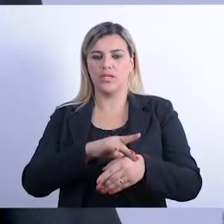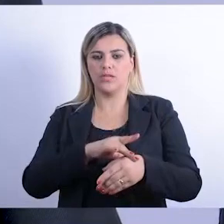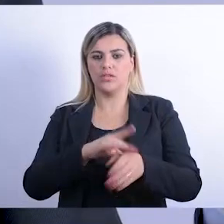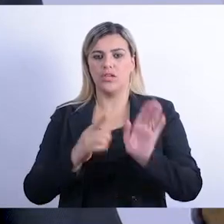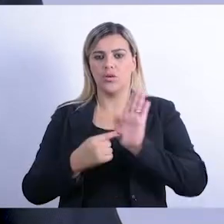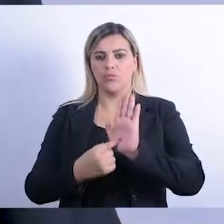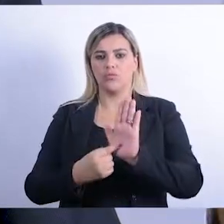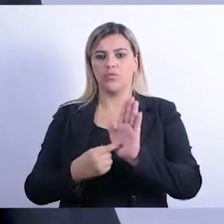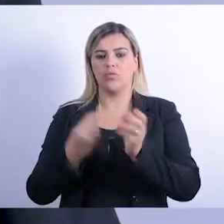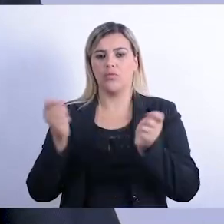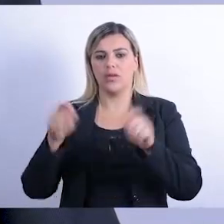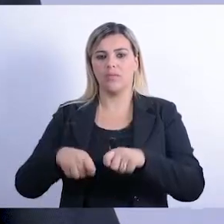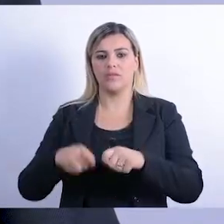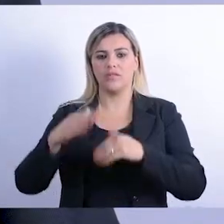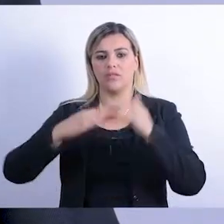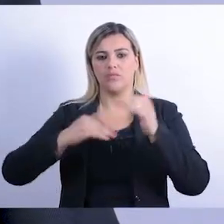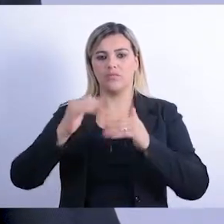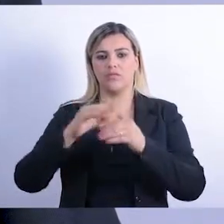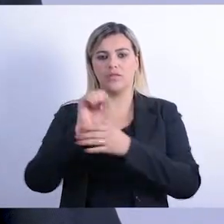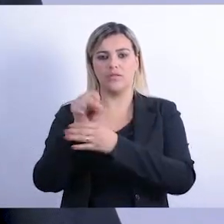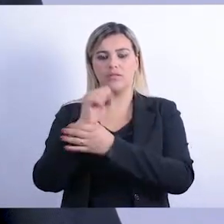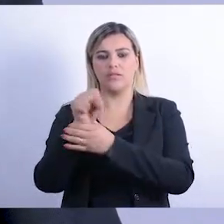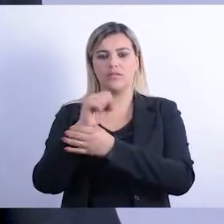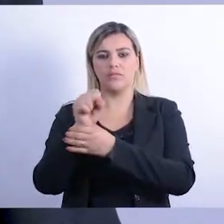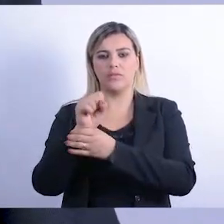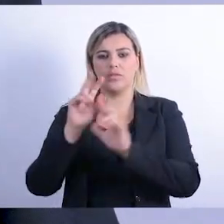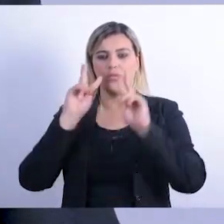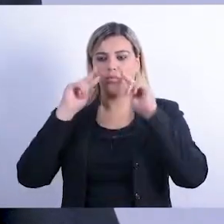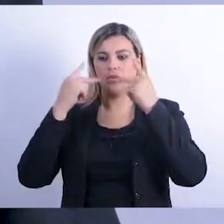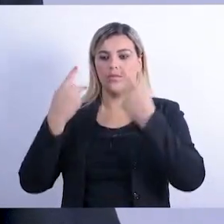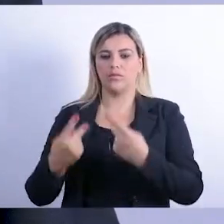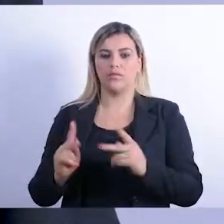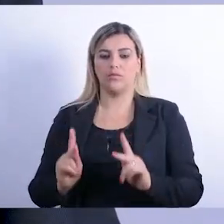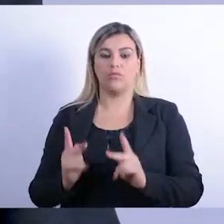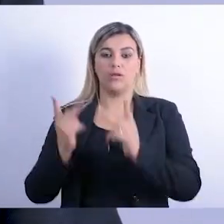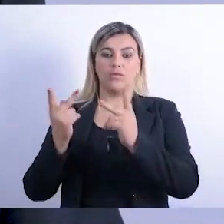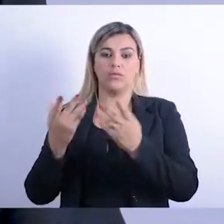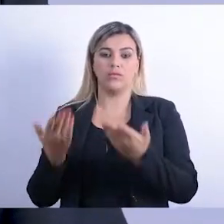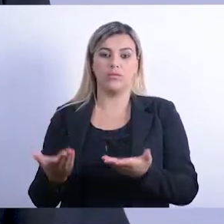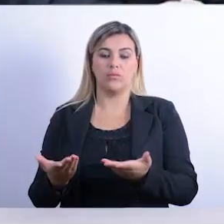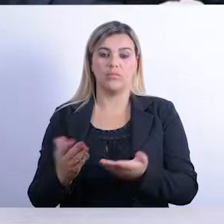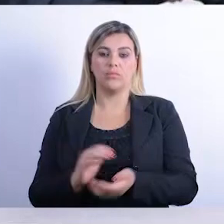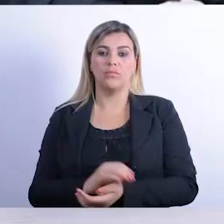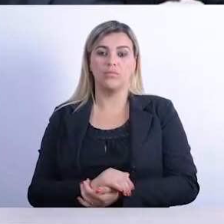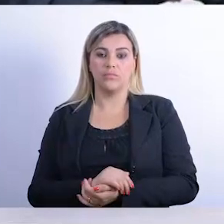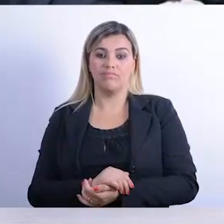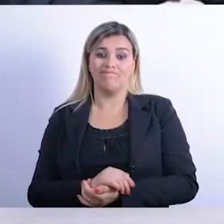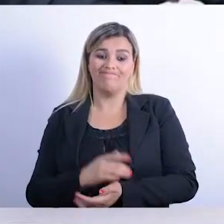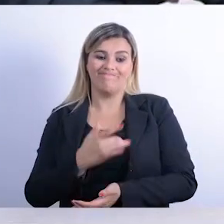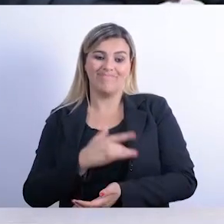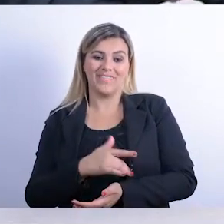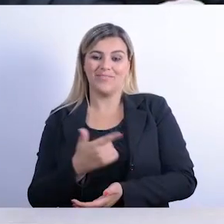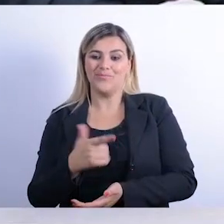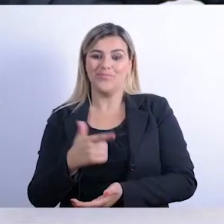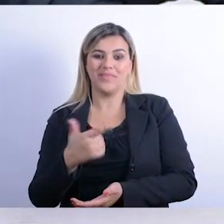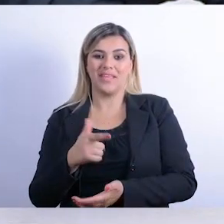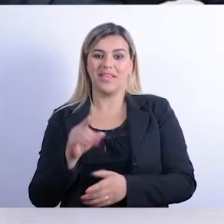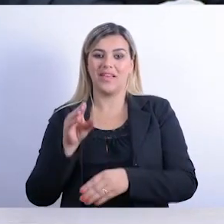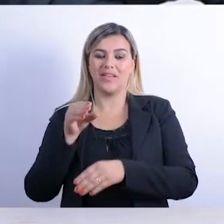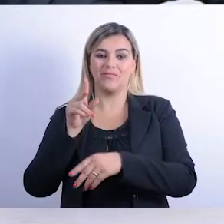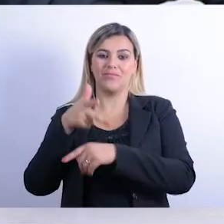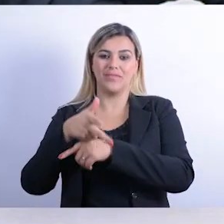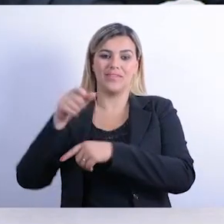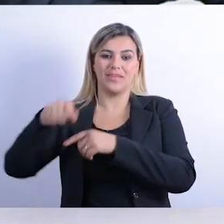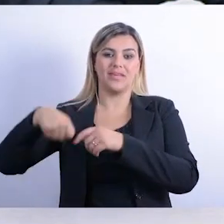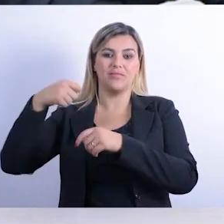mostrando como é o profissional de fisioterapia visto de um paciente. A gente estava falando aí do currículo,